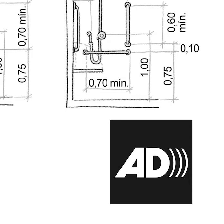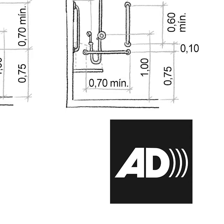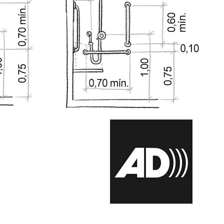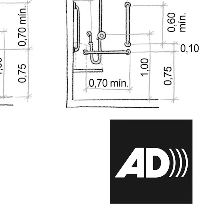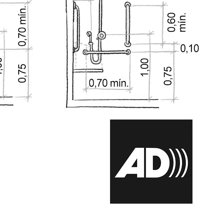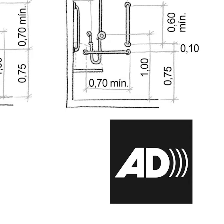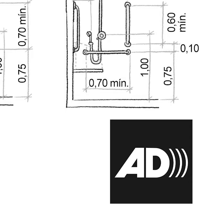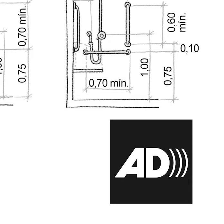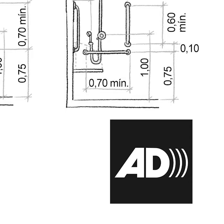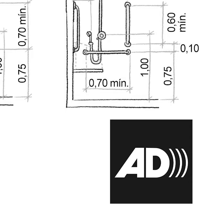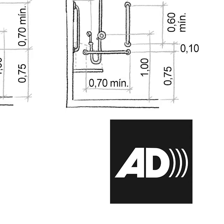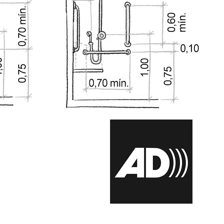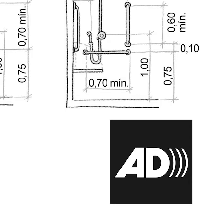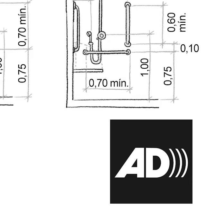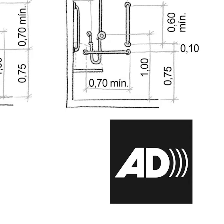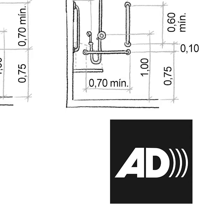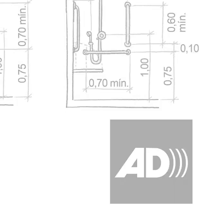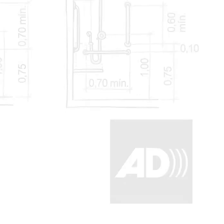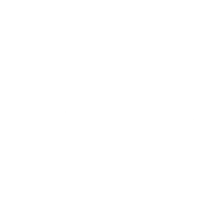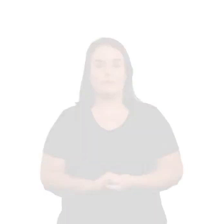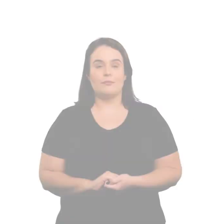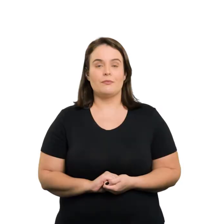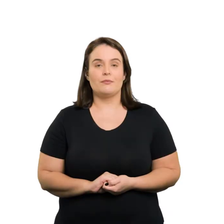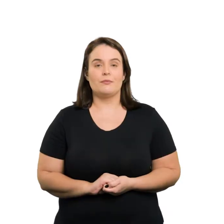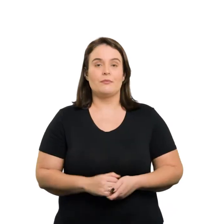A torneira deve estar a 1 metro de altura.